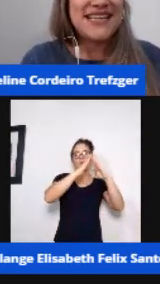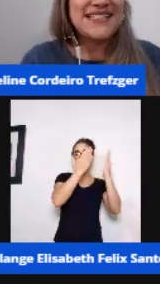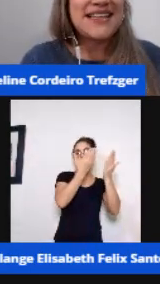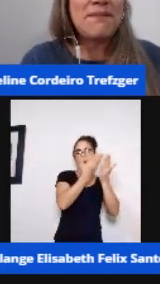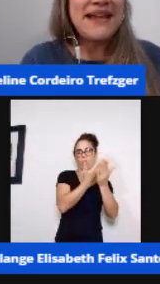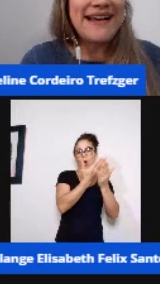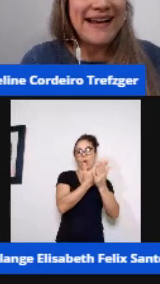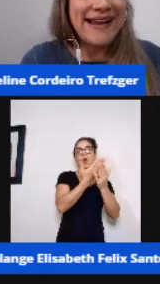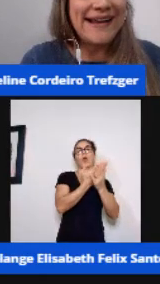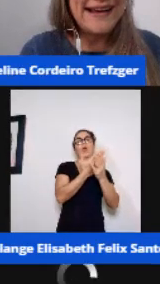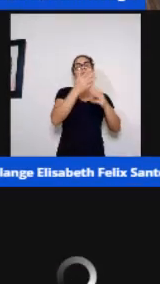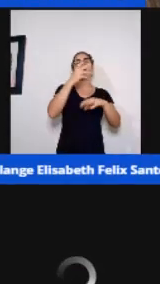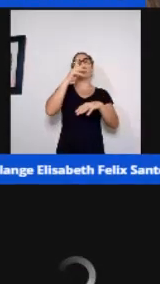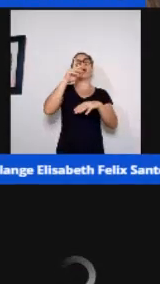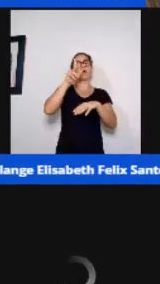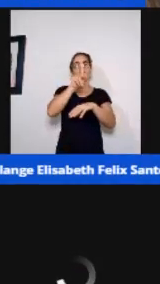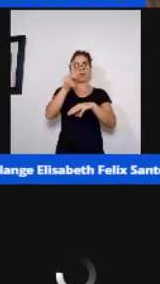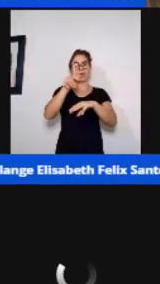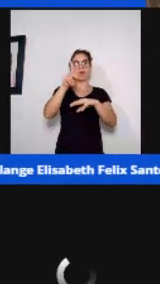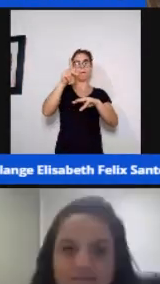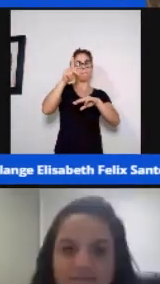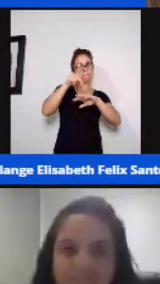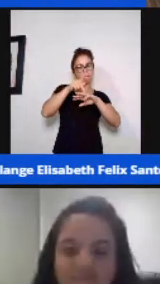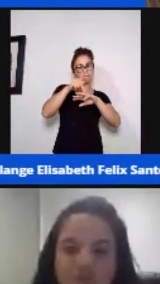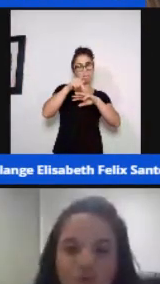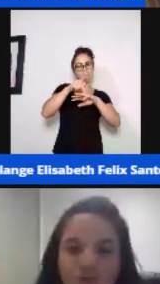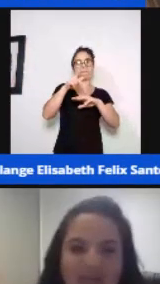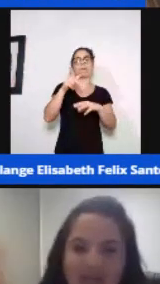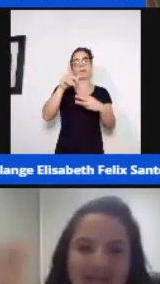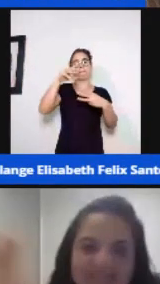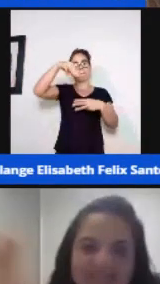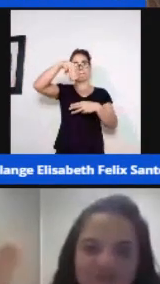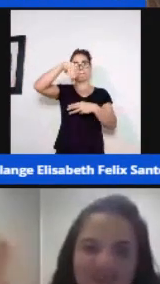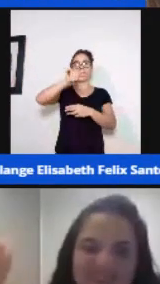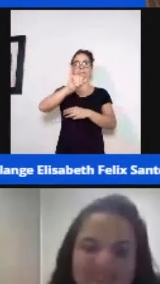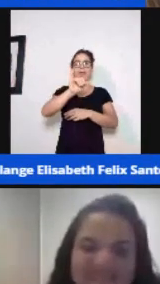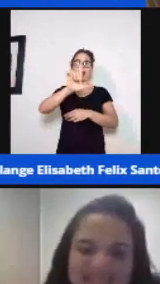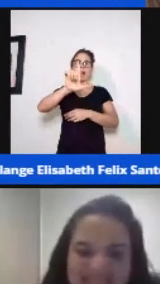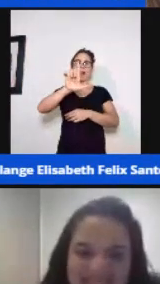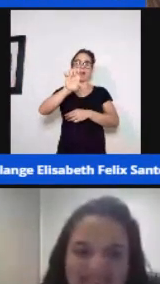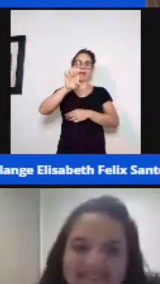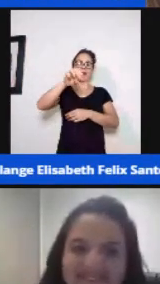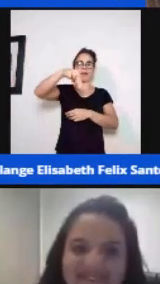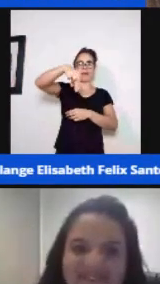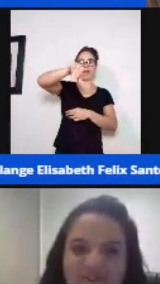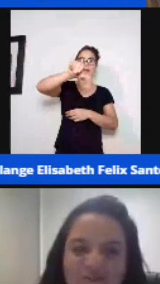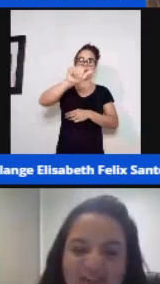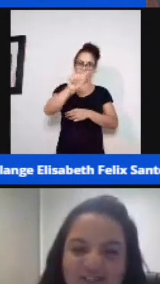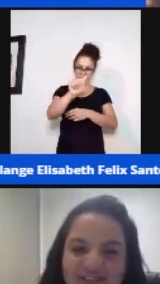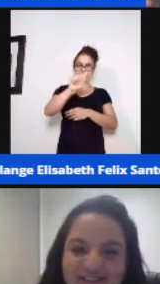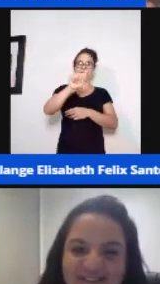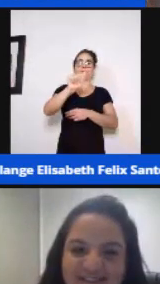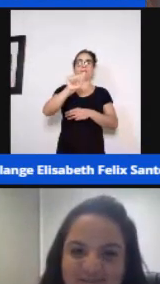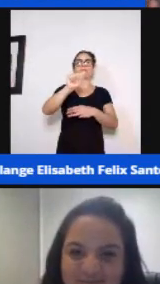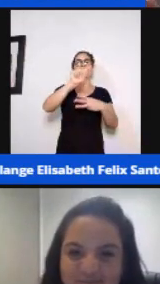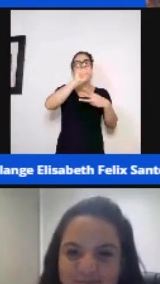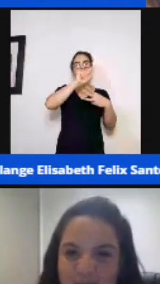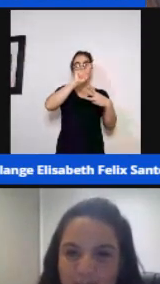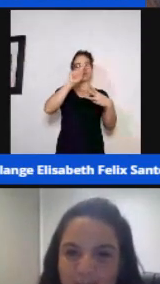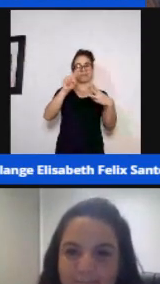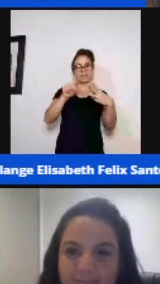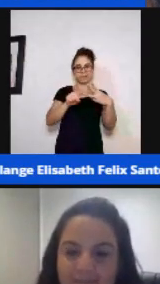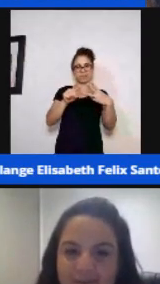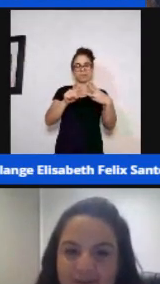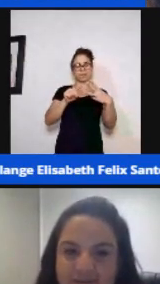professora especialista Milena Patrícia. Olá. Sejam muito bem-vindas. Trouxemos também para